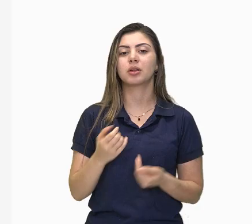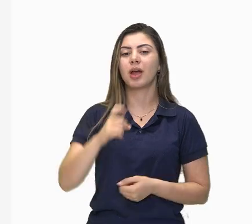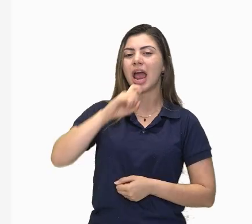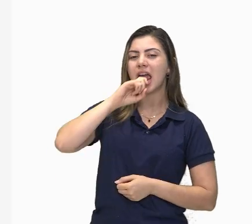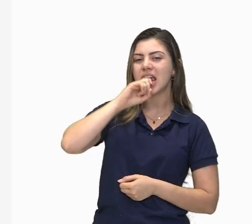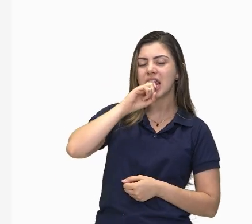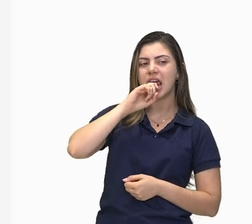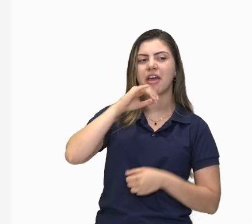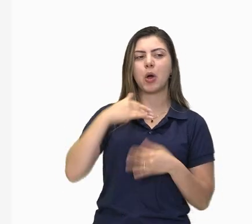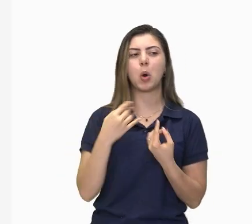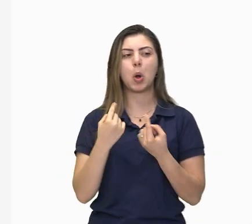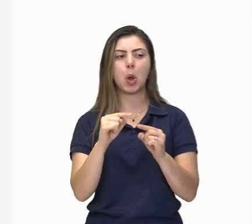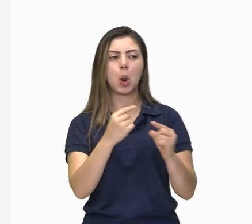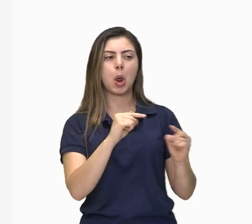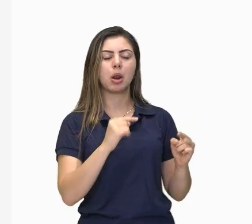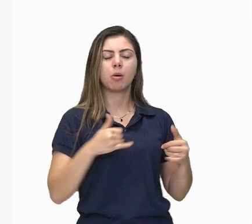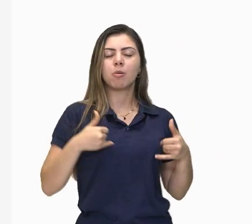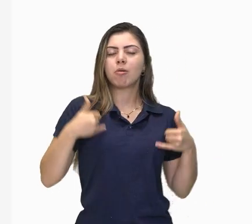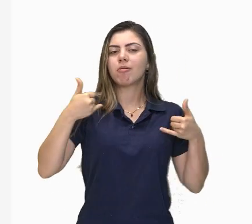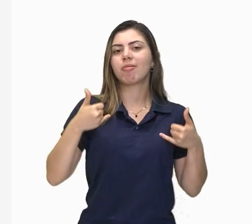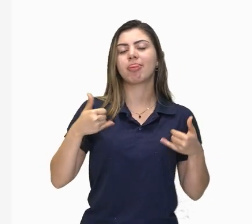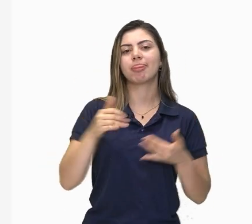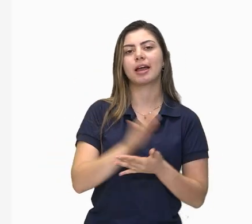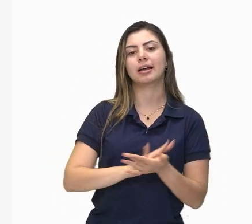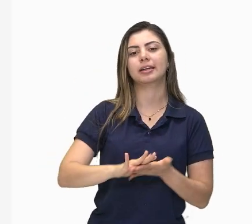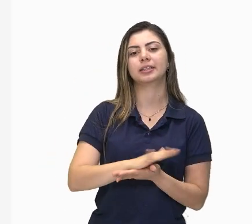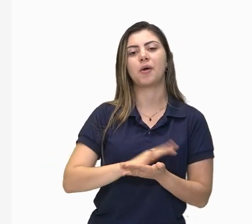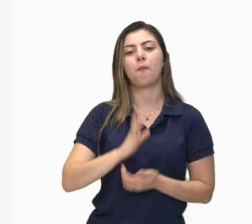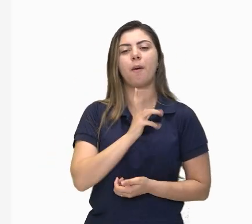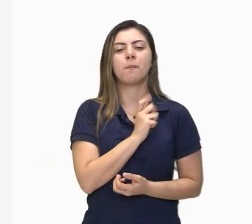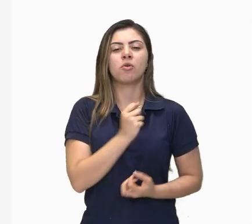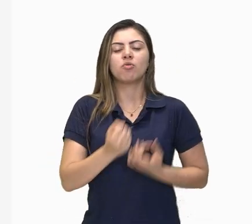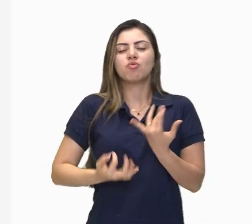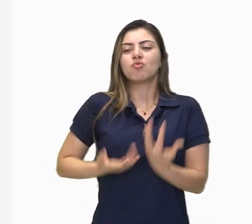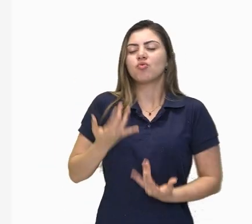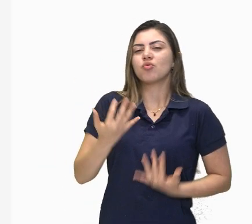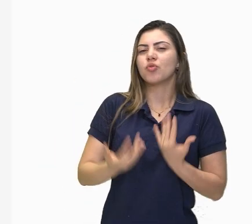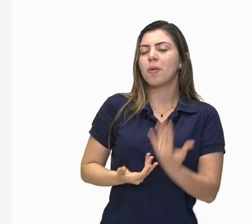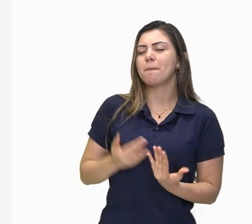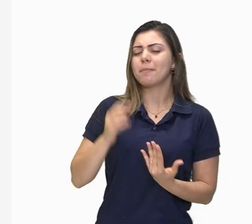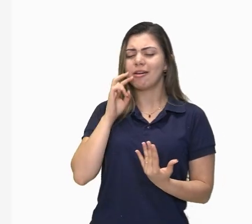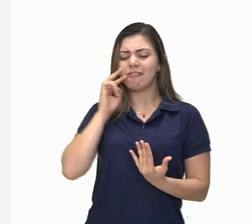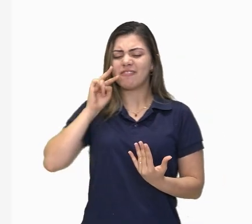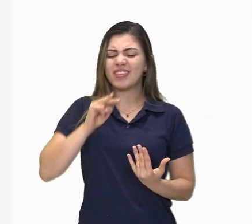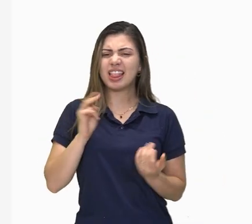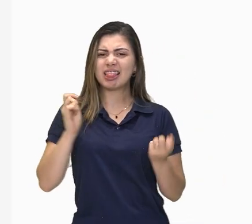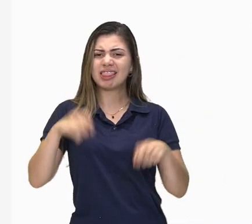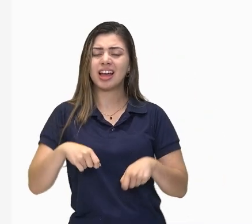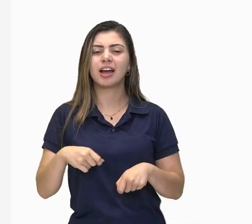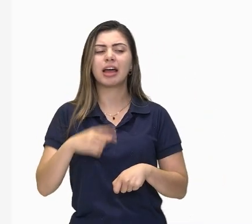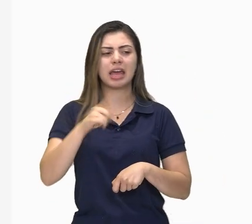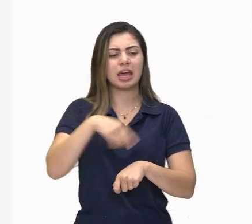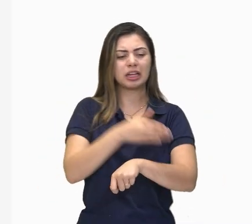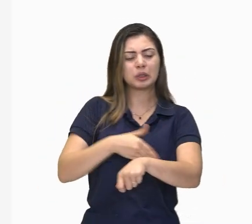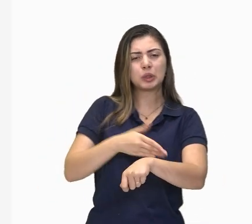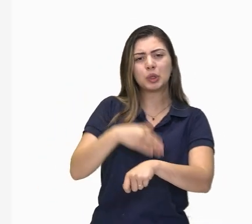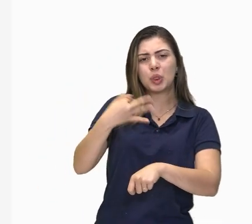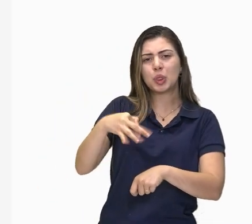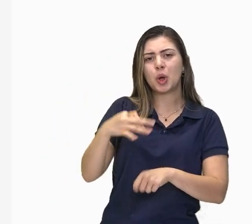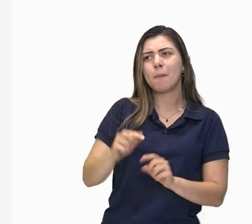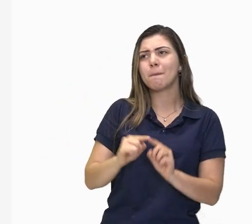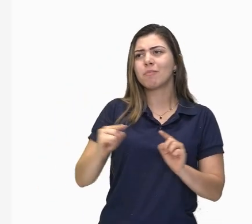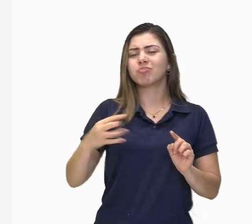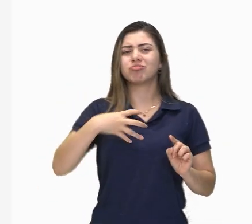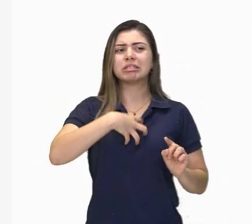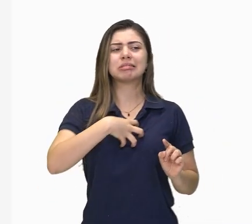inveja ou se envaidece. O amor é fogo que arde sem se ver, é ferida que dói e não se sente. Perceba que agora eu já